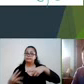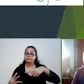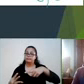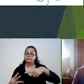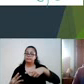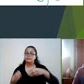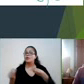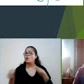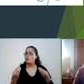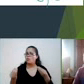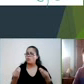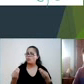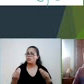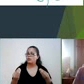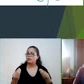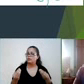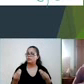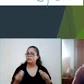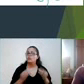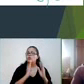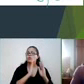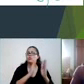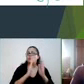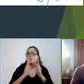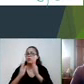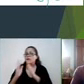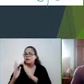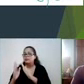vê quanto que dá em decimal, coloque em ordem.